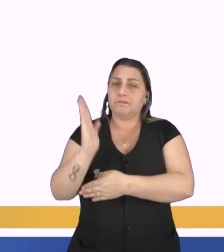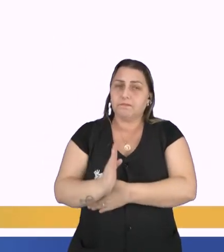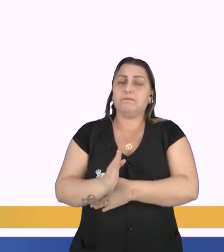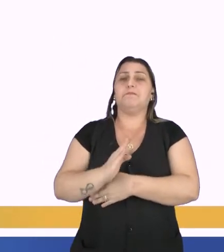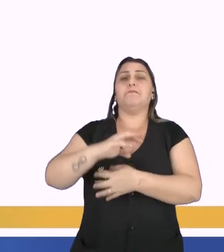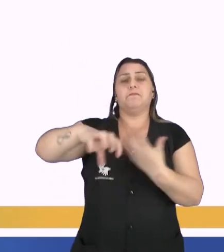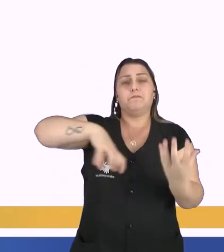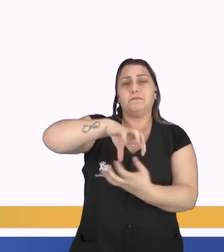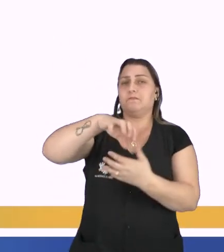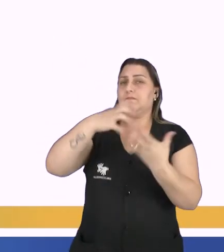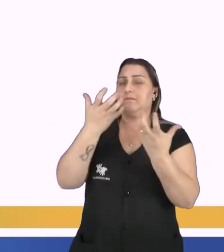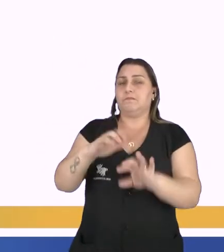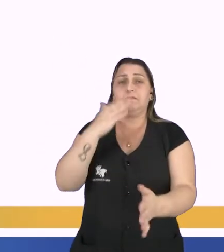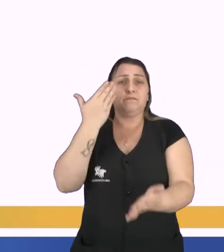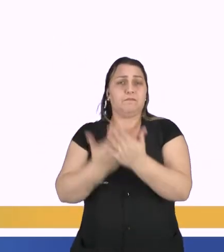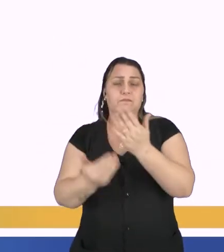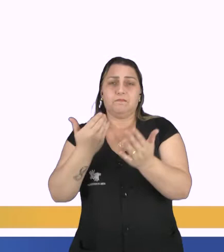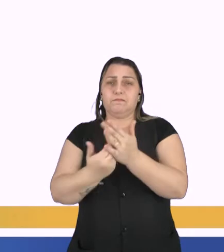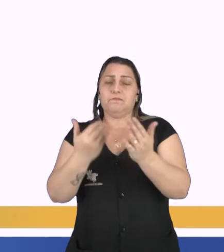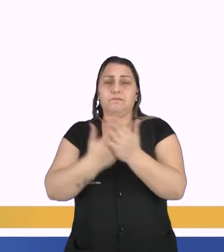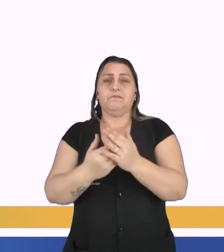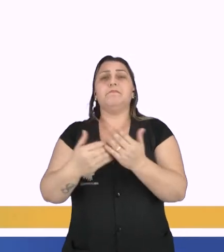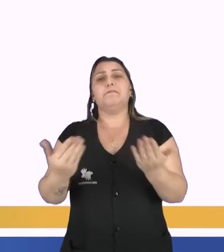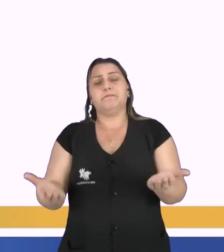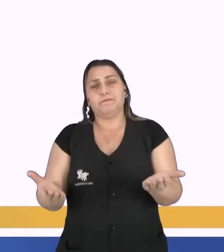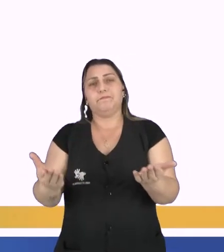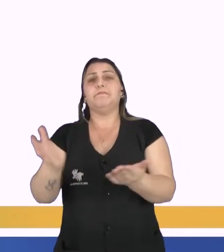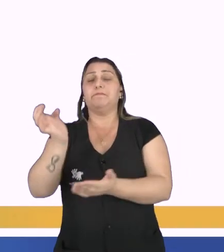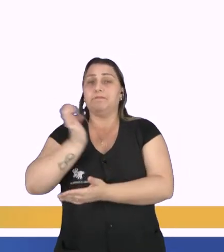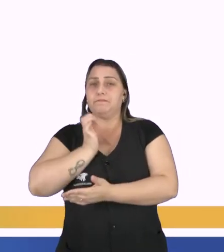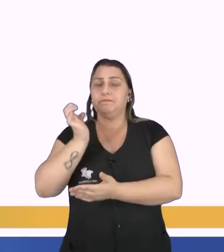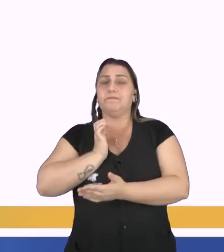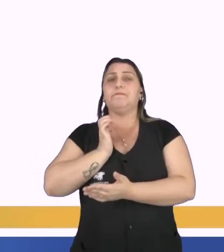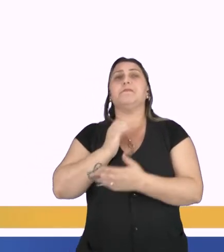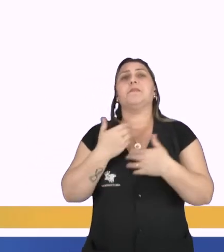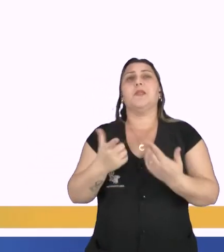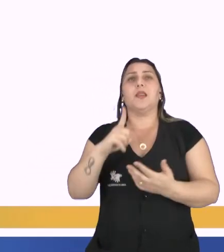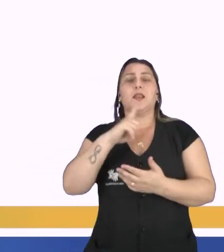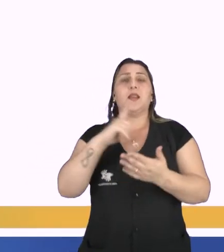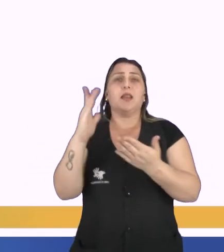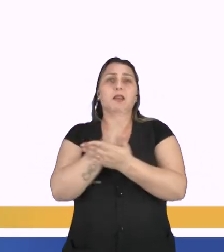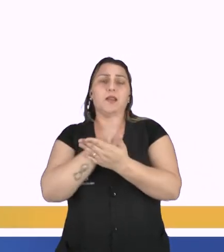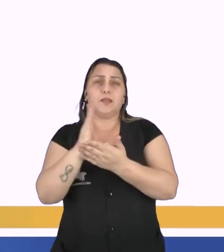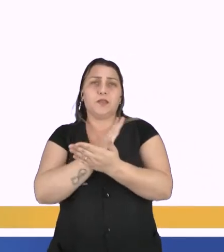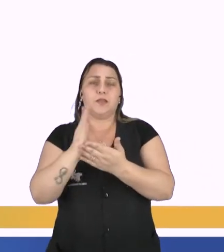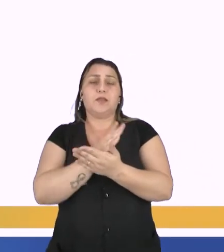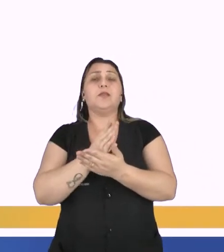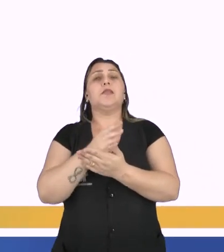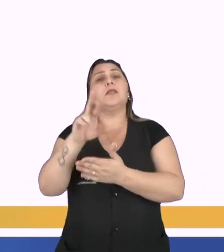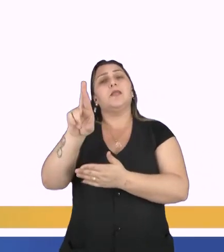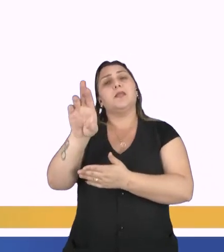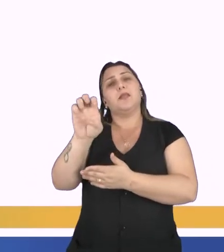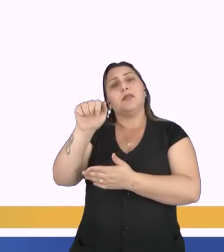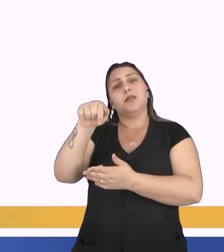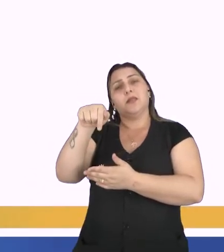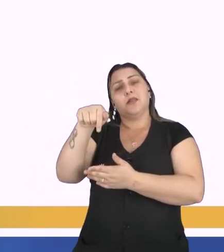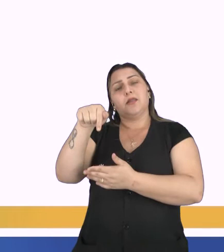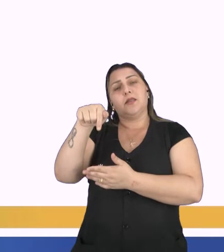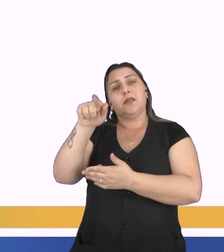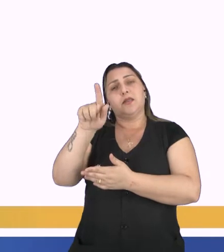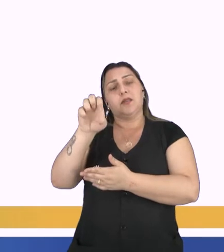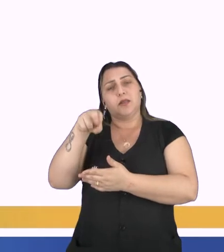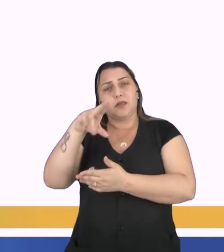queriam perder os seus privilégios, né? Então, eles começam a atacar. E aí a gente tem algumas questões nessa regência, né, pessoal?